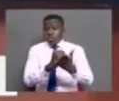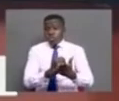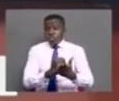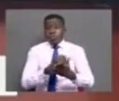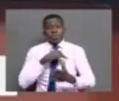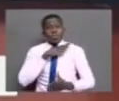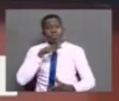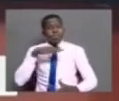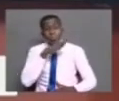a vida